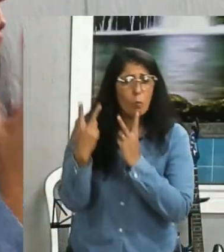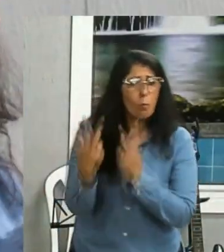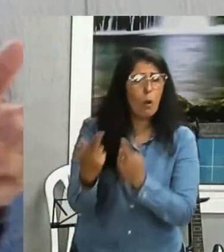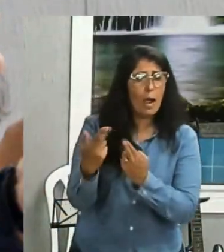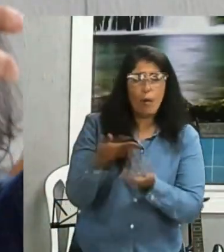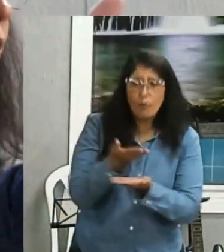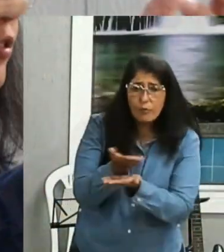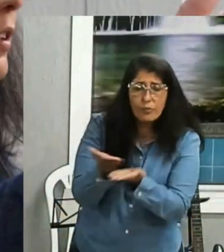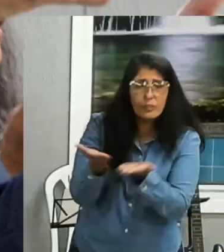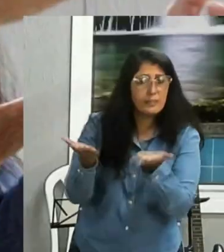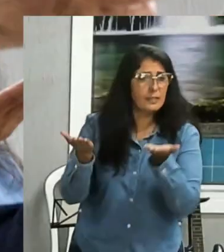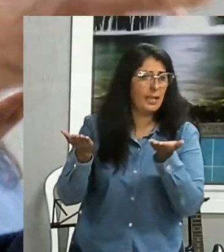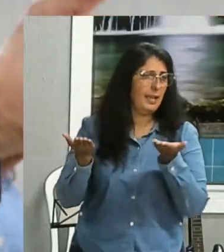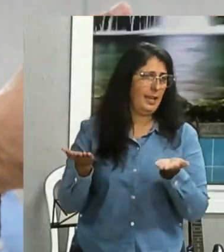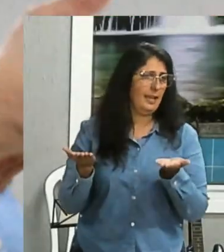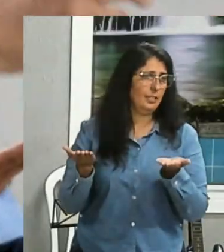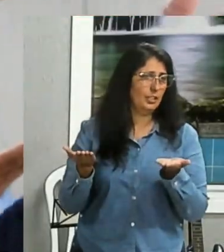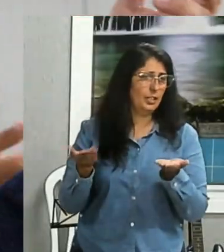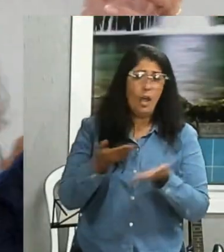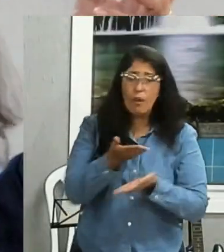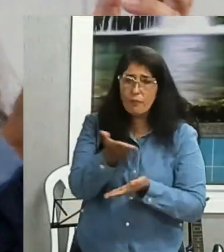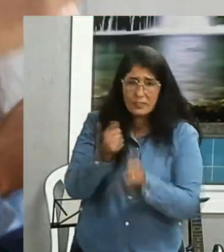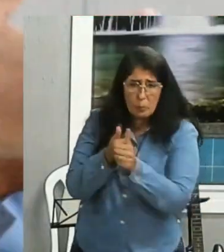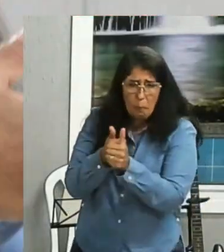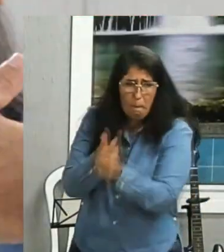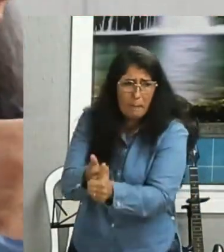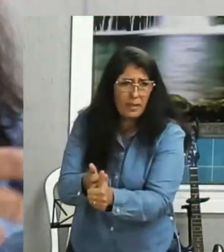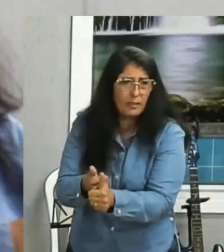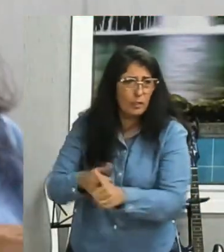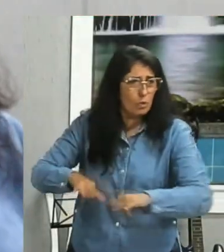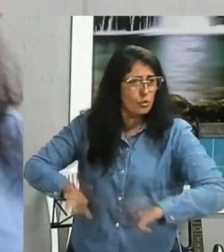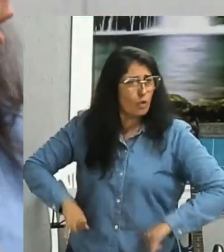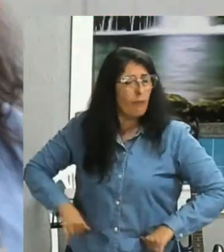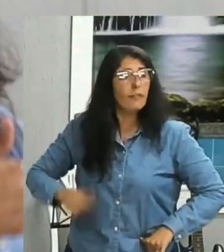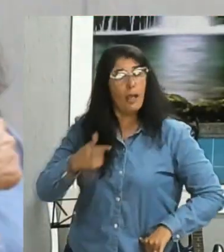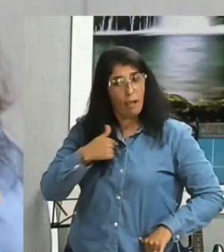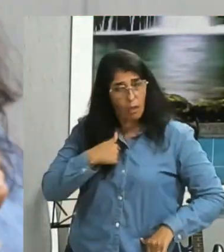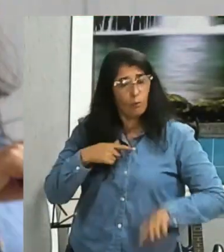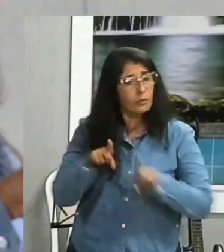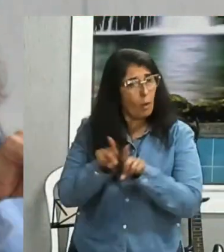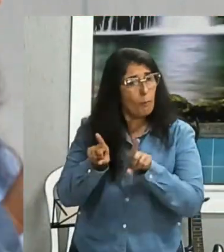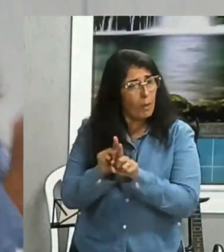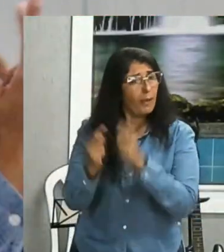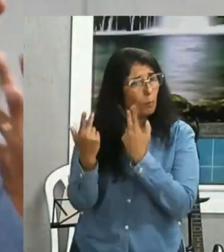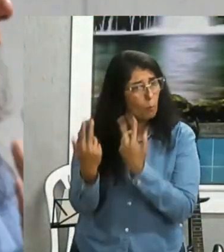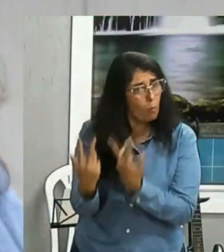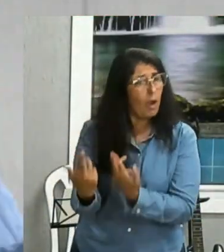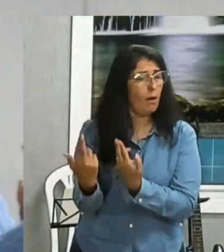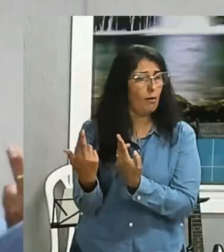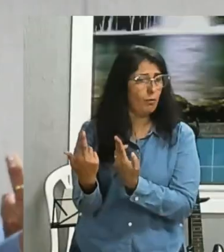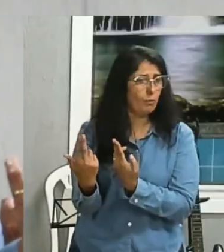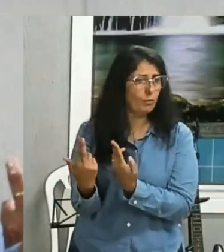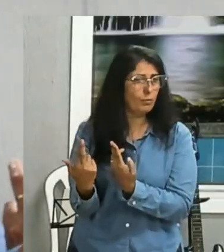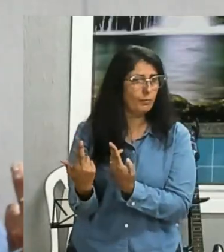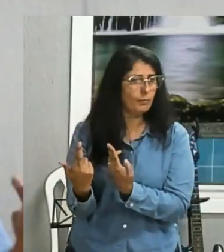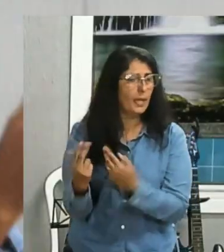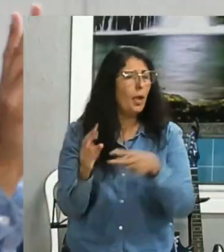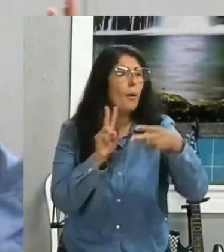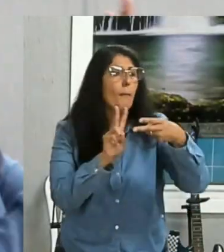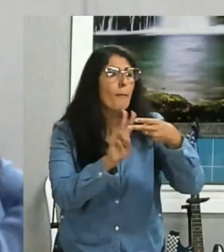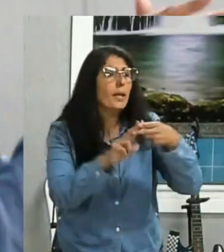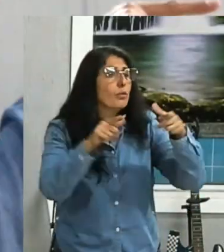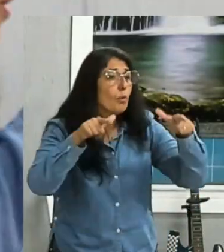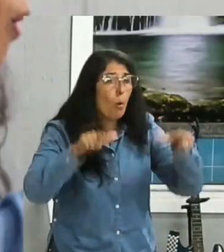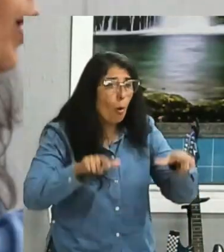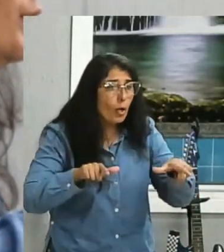vocês daquilo que vocês estão enfrentando. Ele está preso aonde? Na